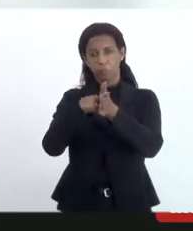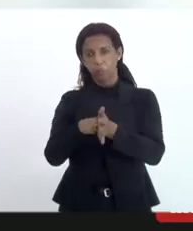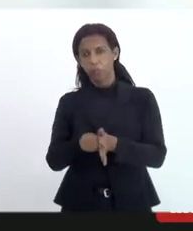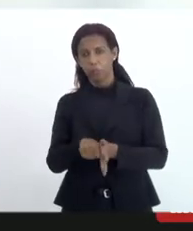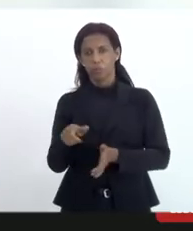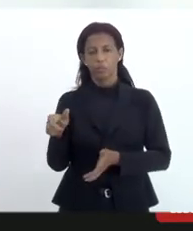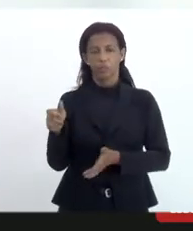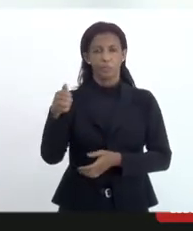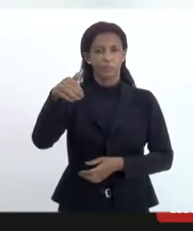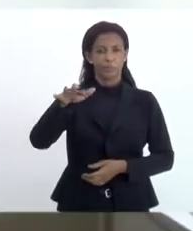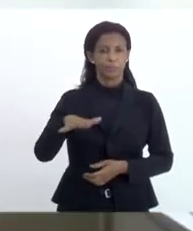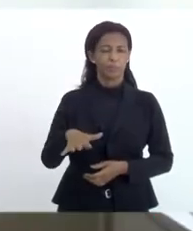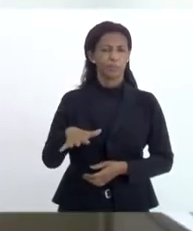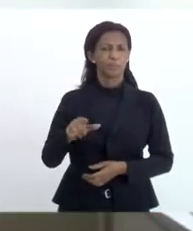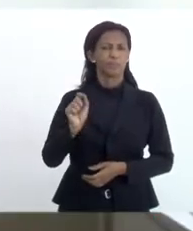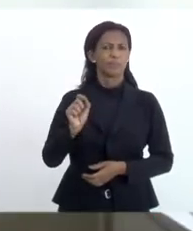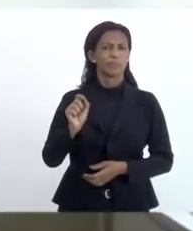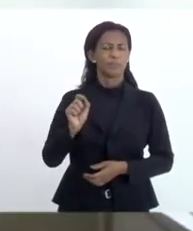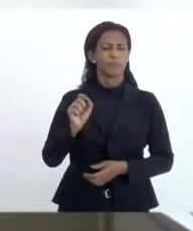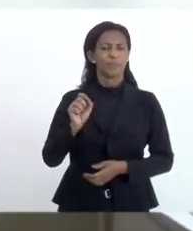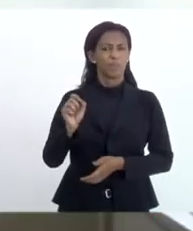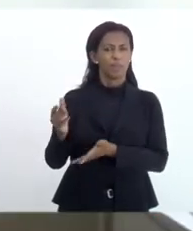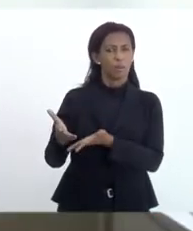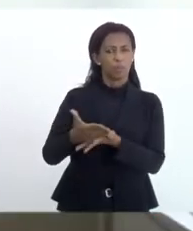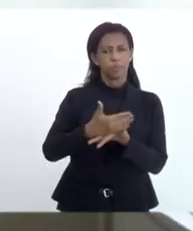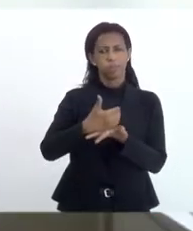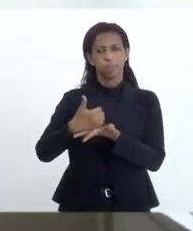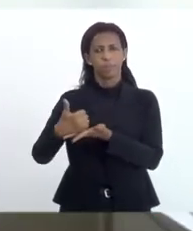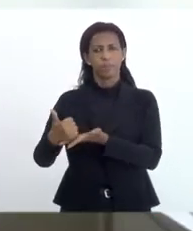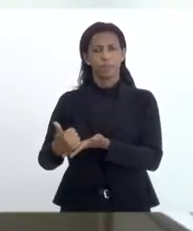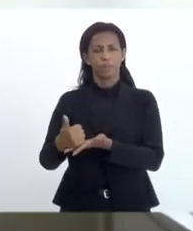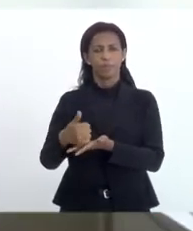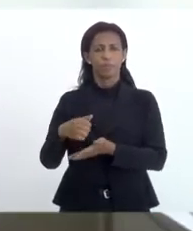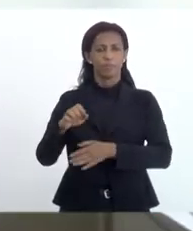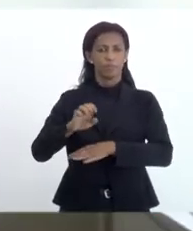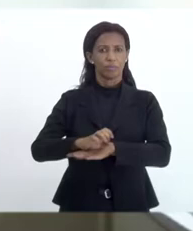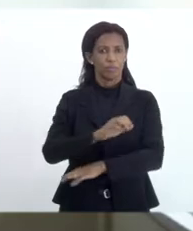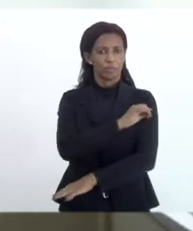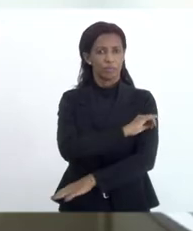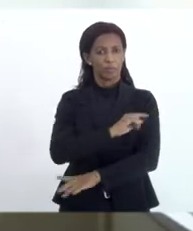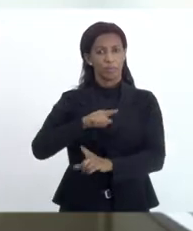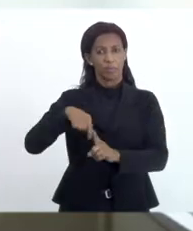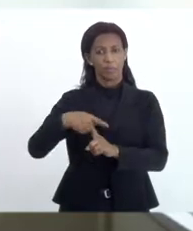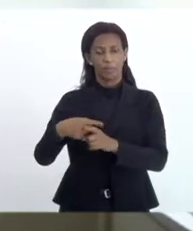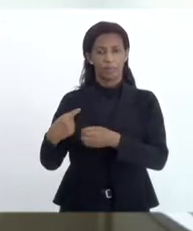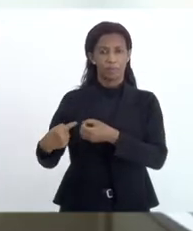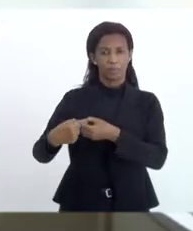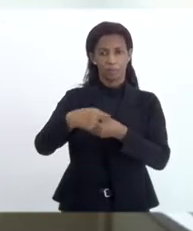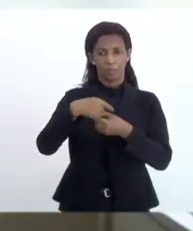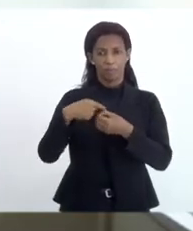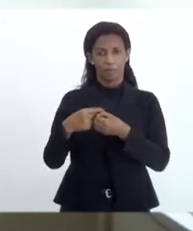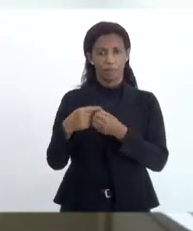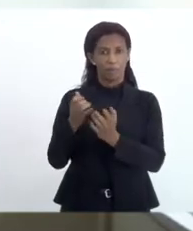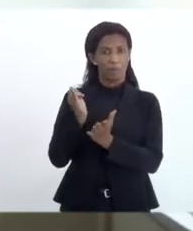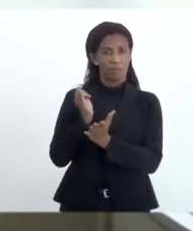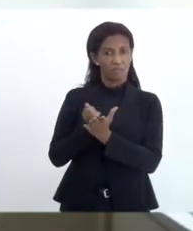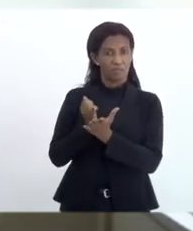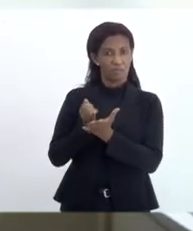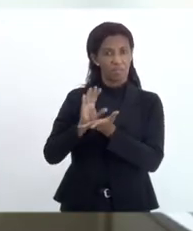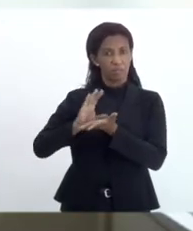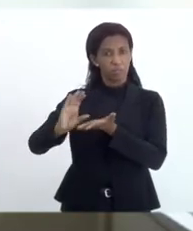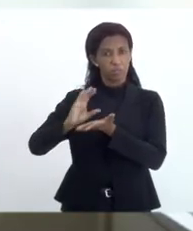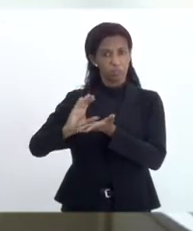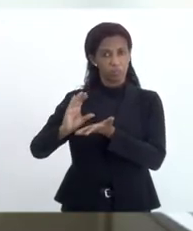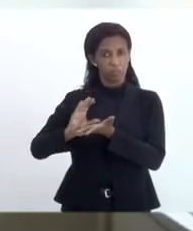da arrecadação do Estado do Rio de Janeiro e seus municípios, referente às receitas